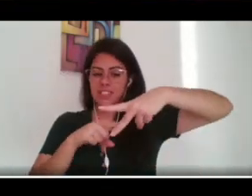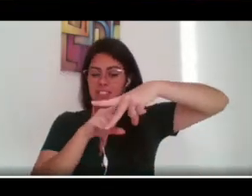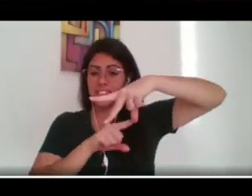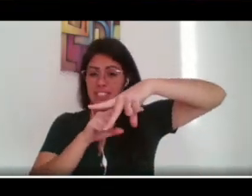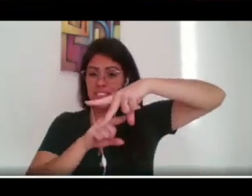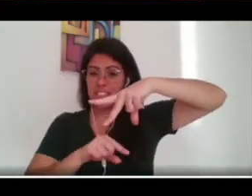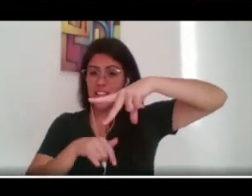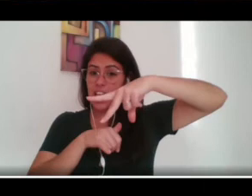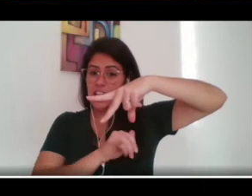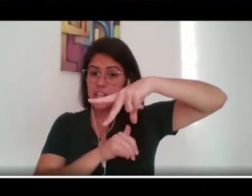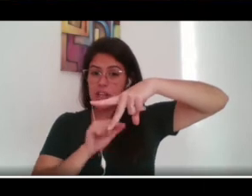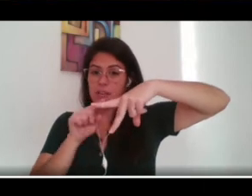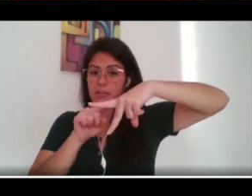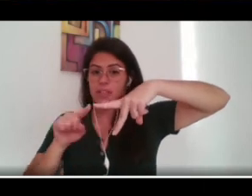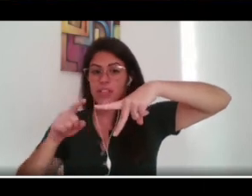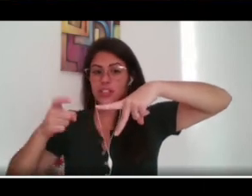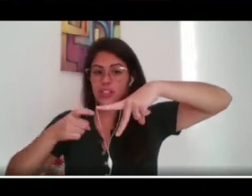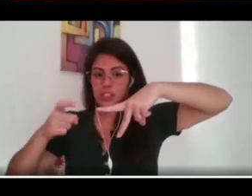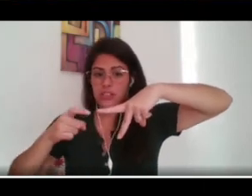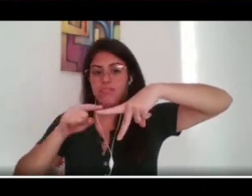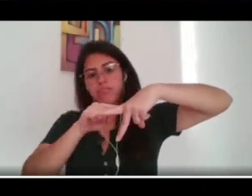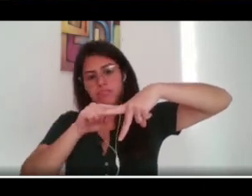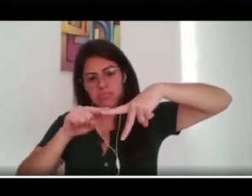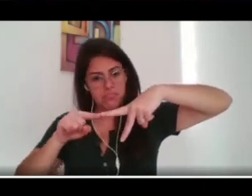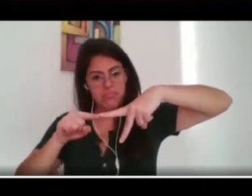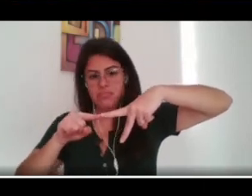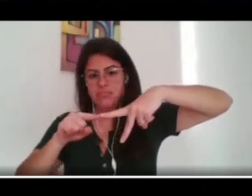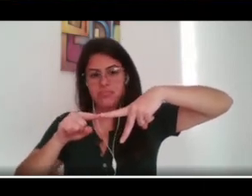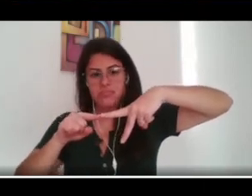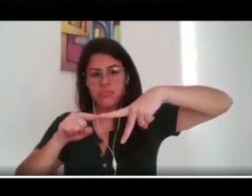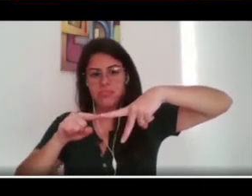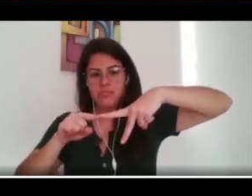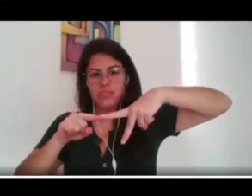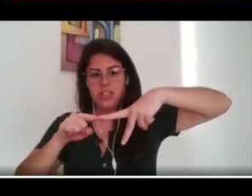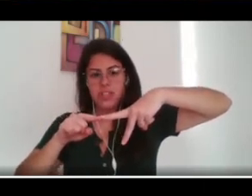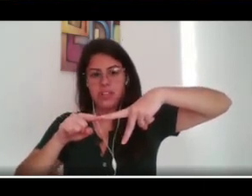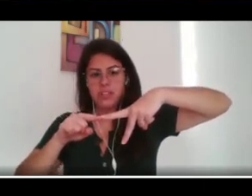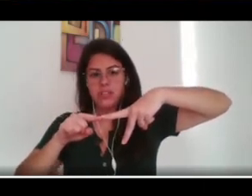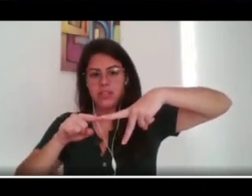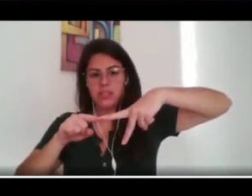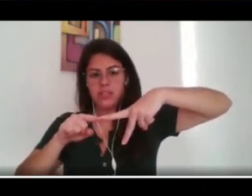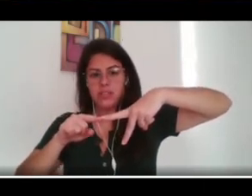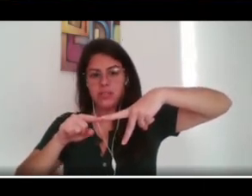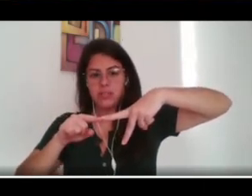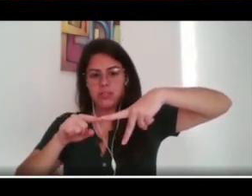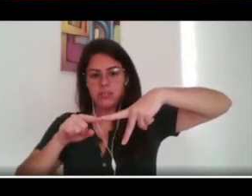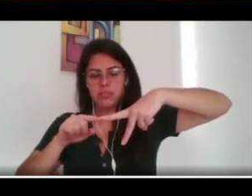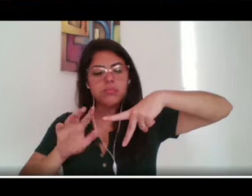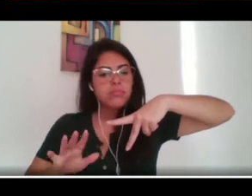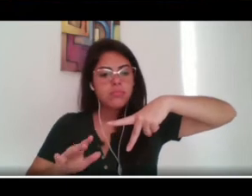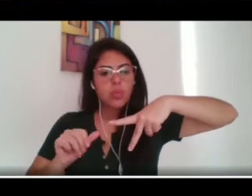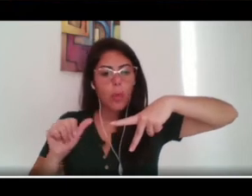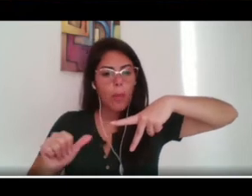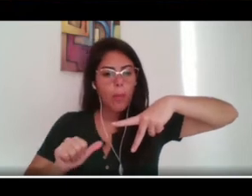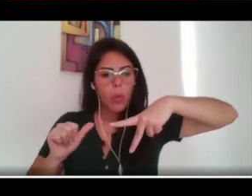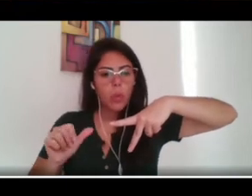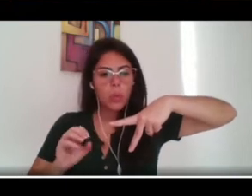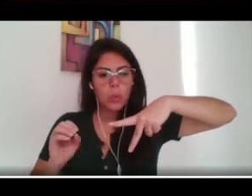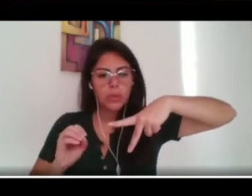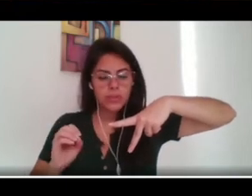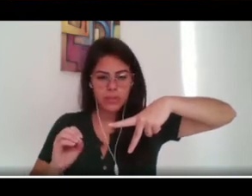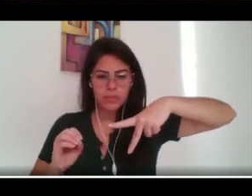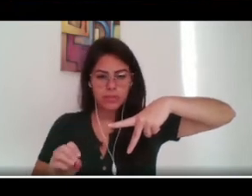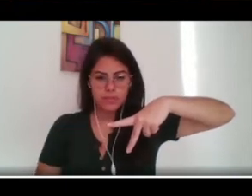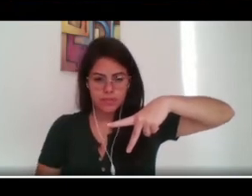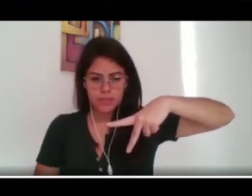né? Que é 25,2 metros por segundo, na direção positiva de I. Observe aqui,